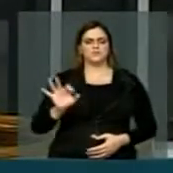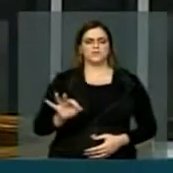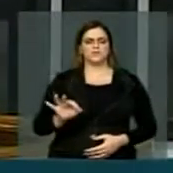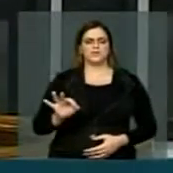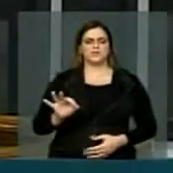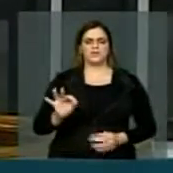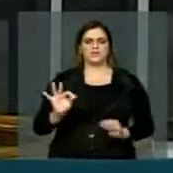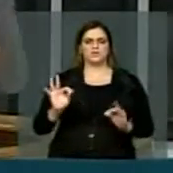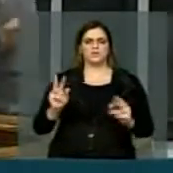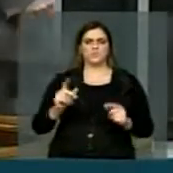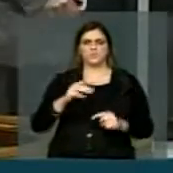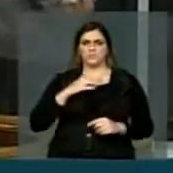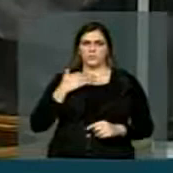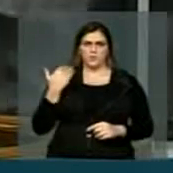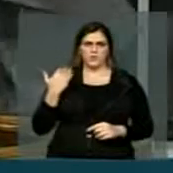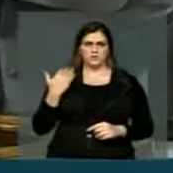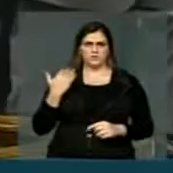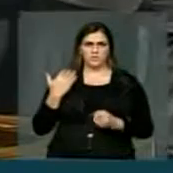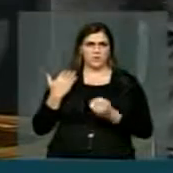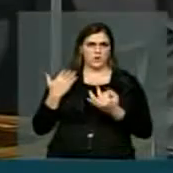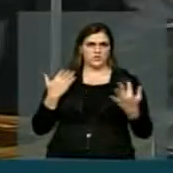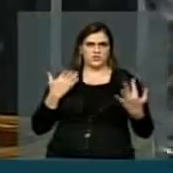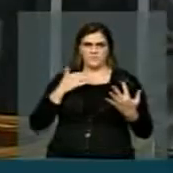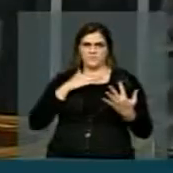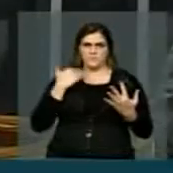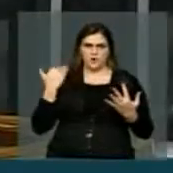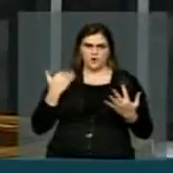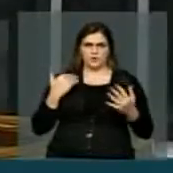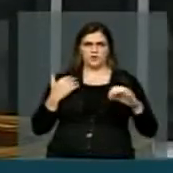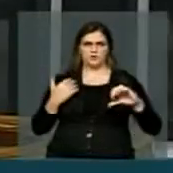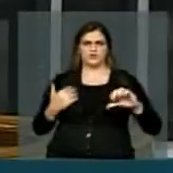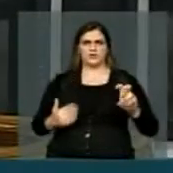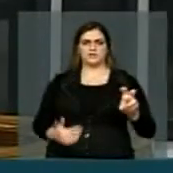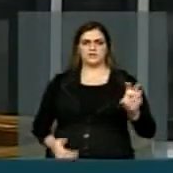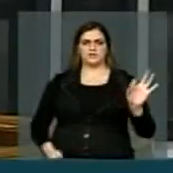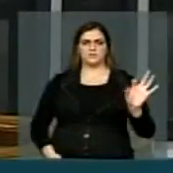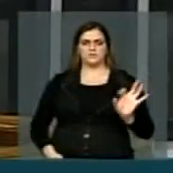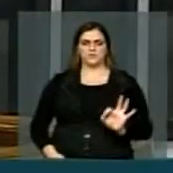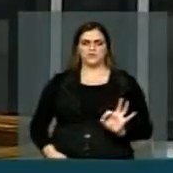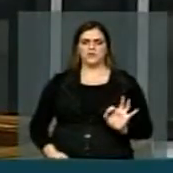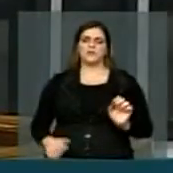95% desses óbitos, dessas mortes maternas,